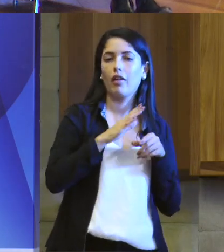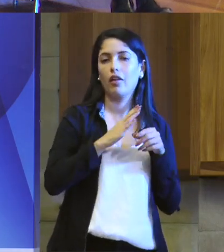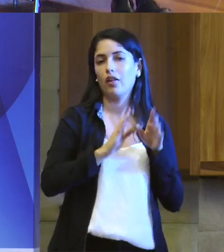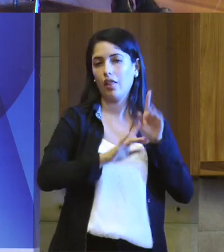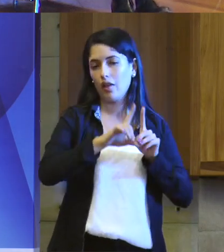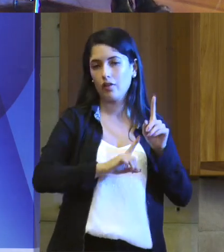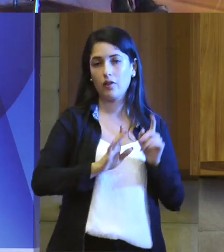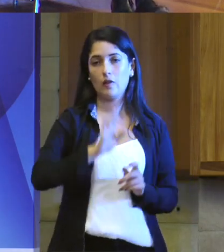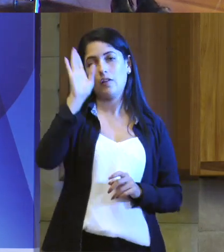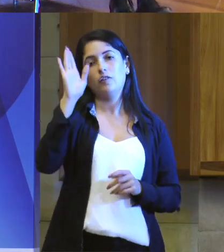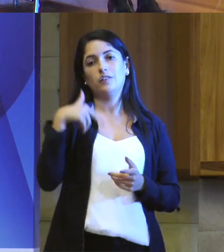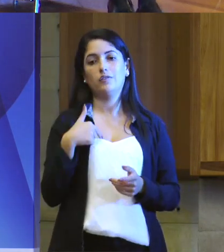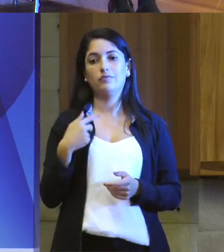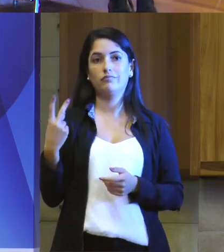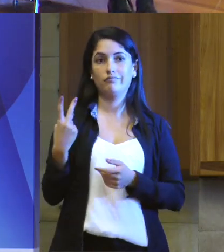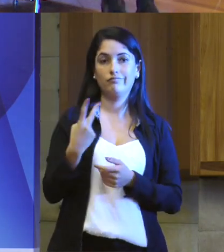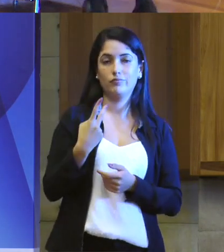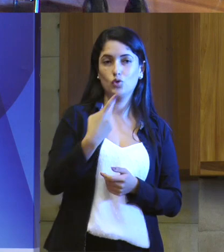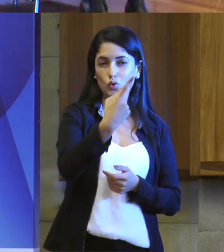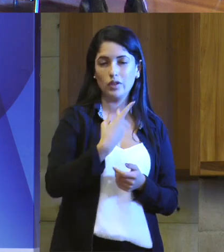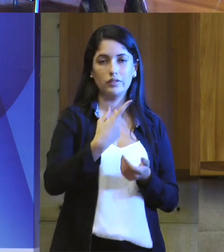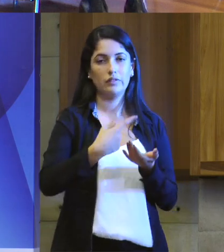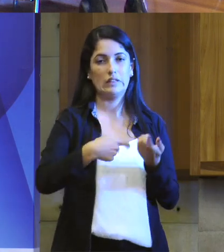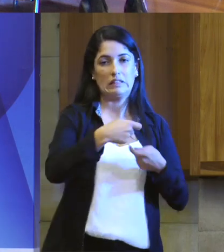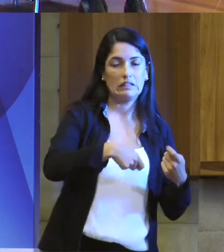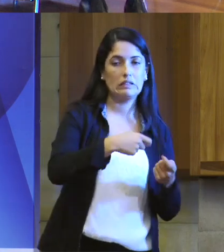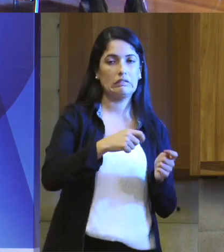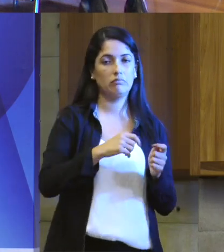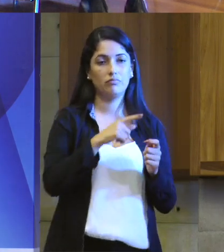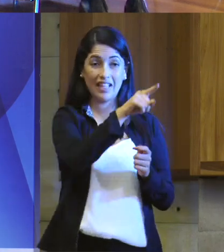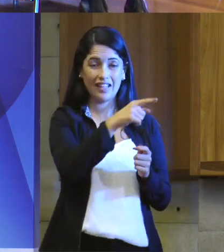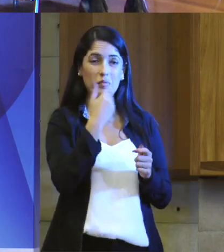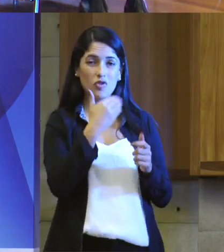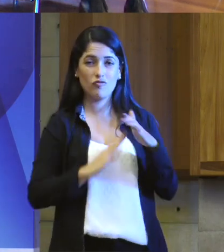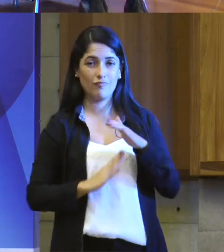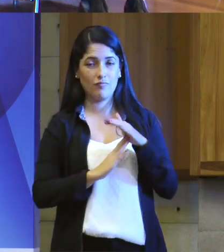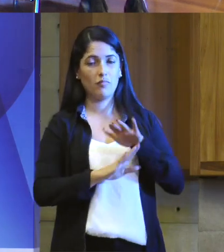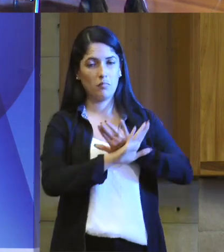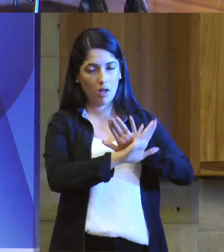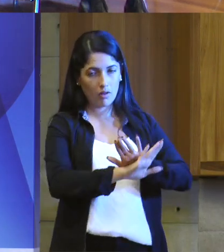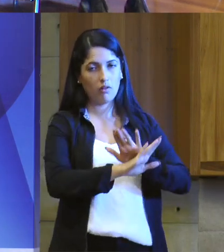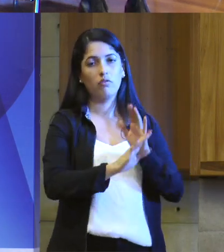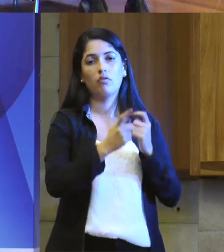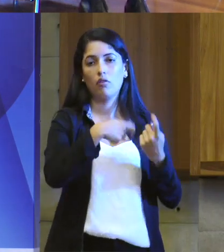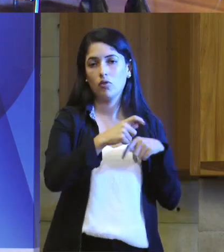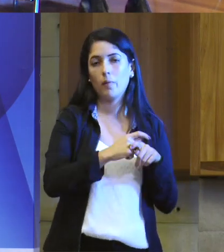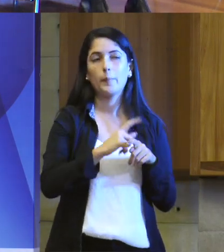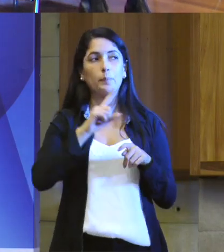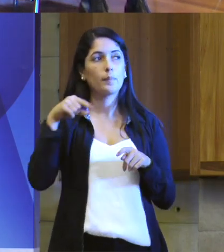colocando um certo freio de mão nas negociações que os próprios canadenses tiveram que pedir uma interrupção das negociações porque o que